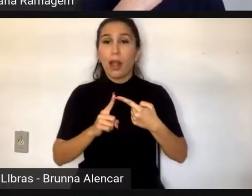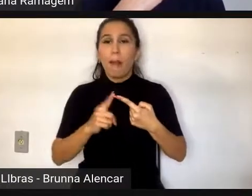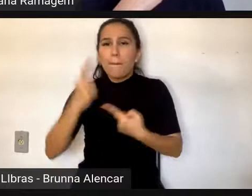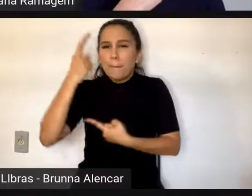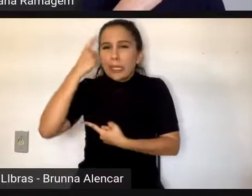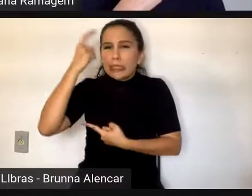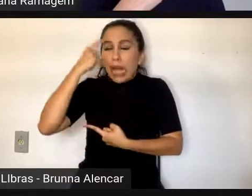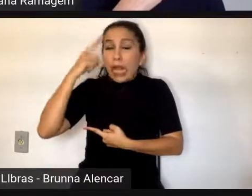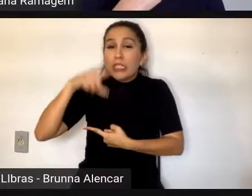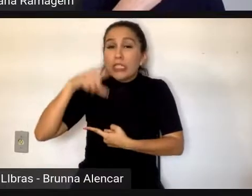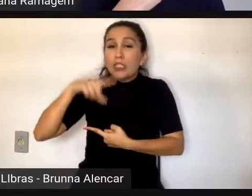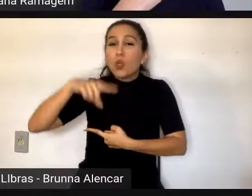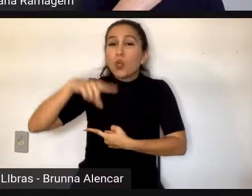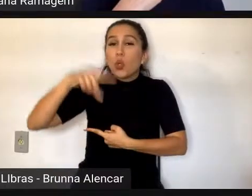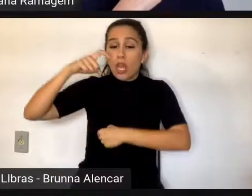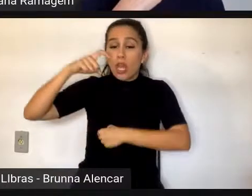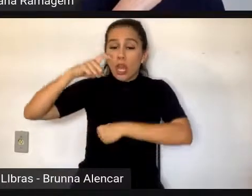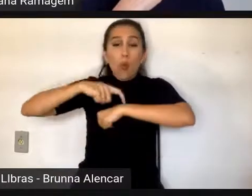sinta